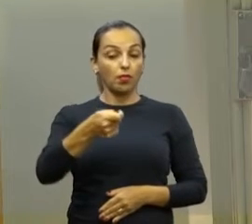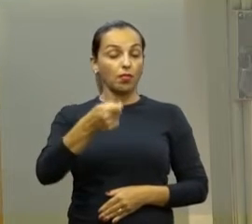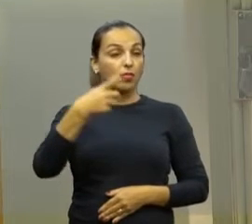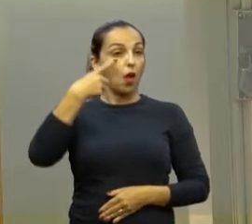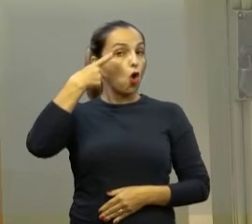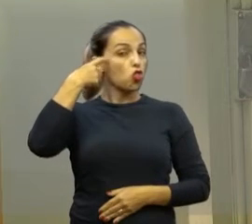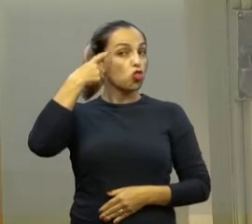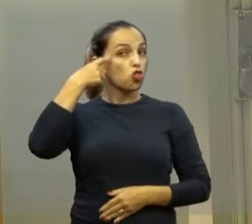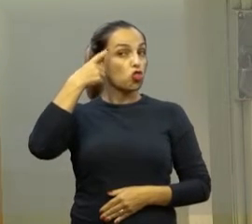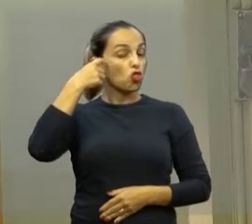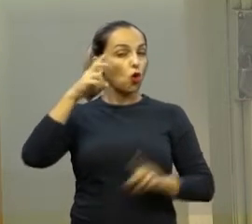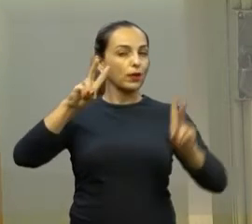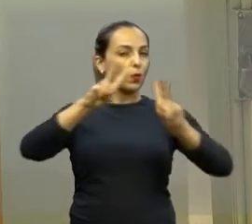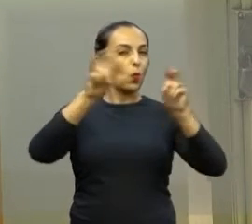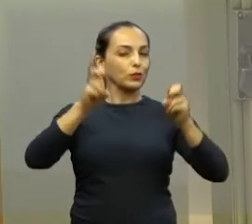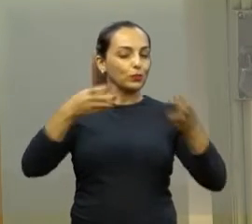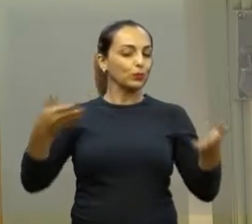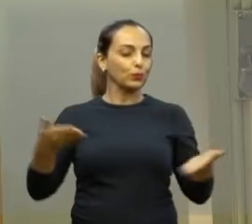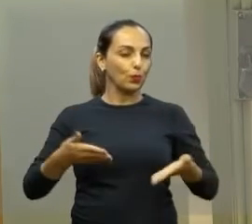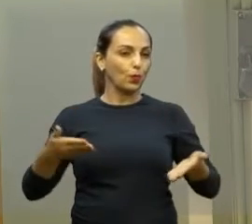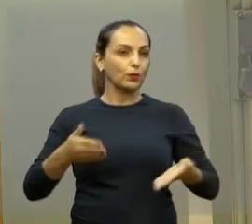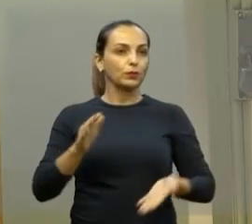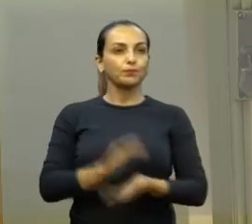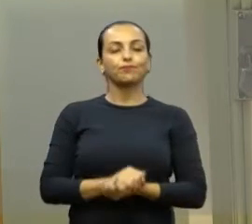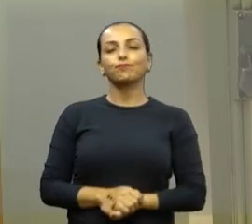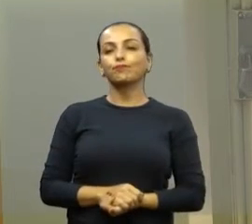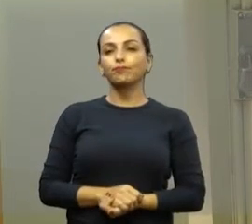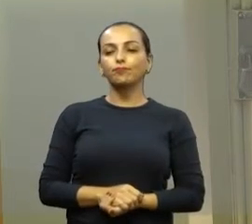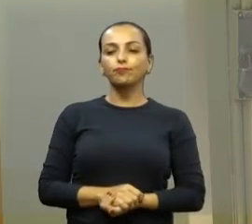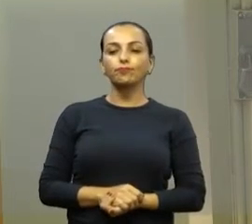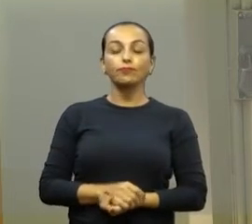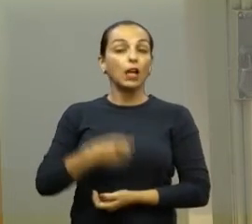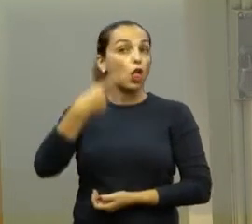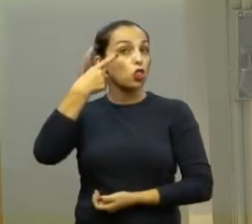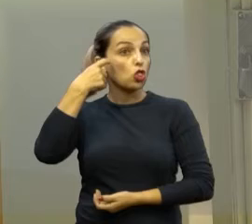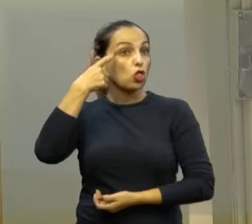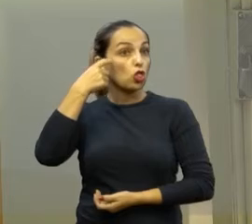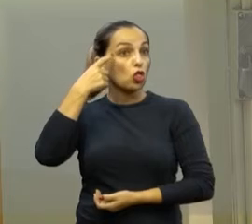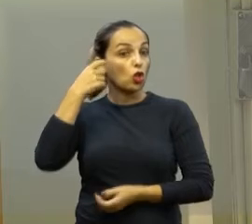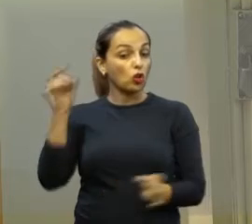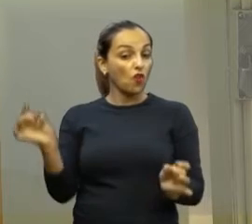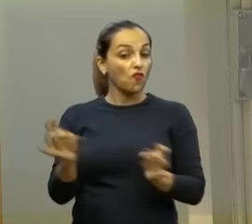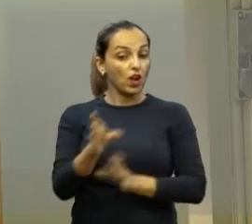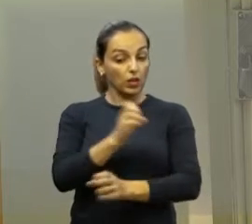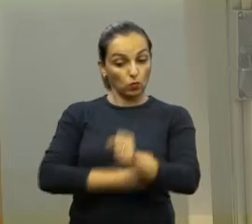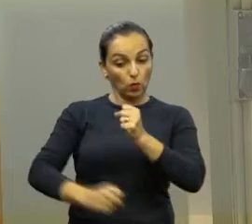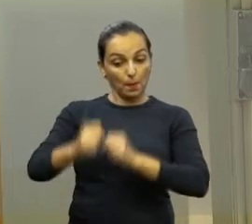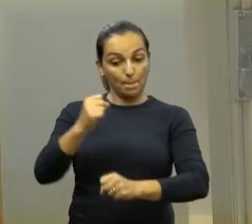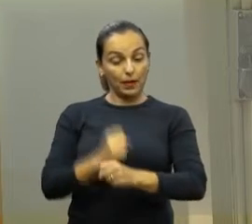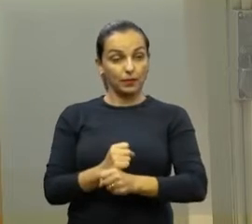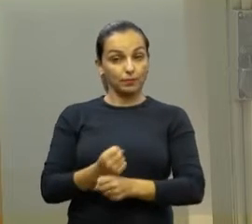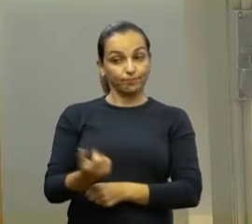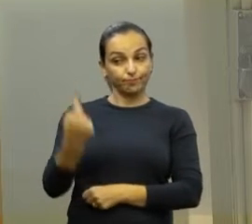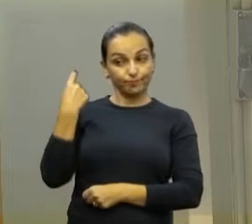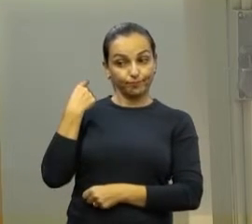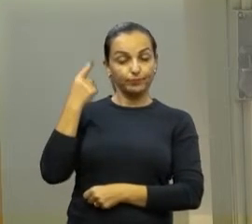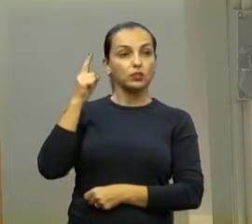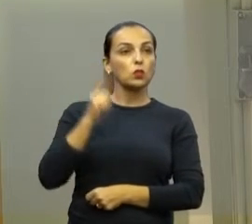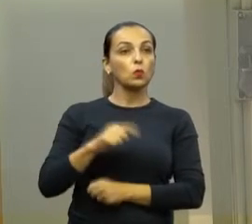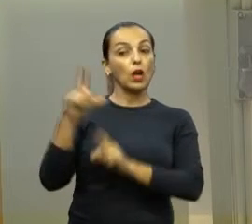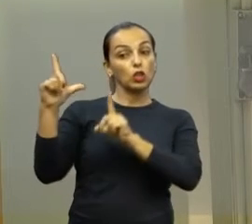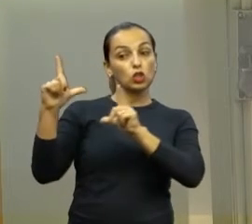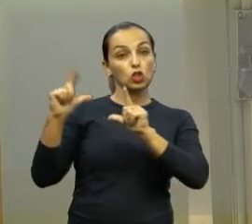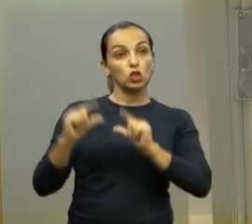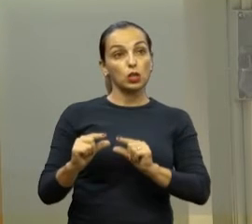João Dória o João Dória no final do ano passado nada menos nada mais diminuiu o